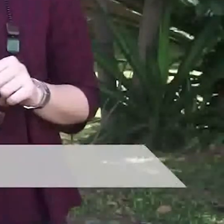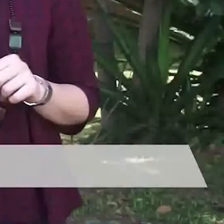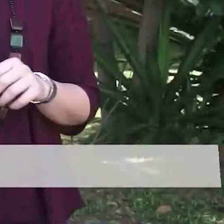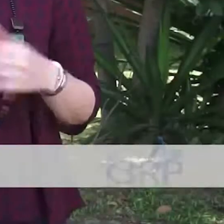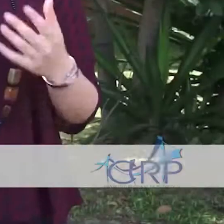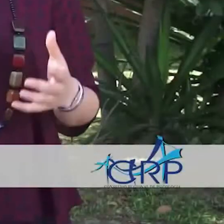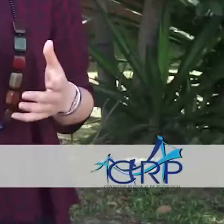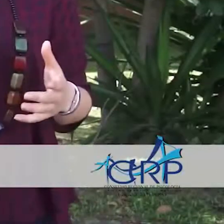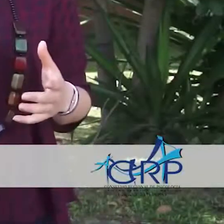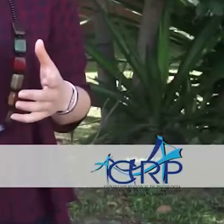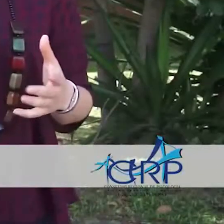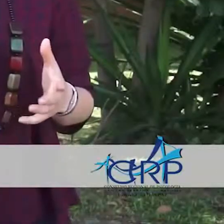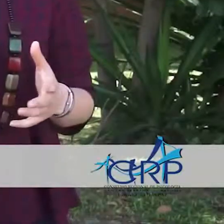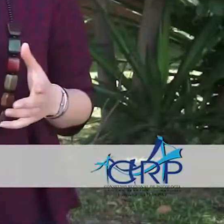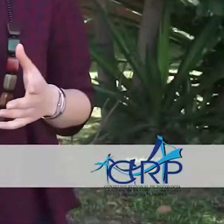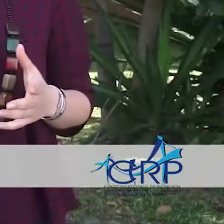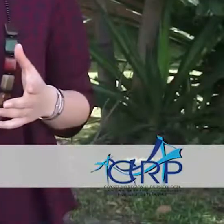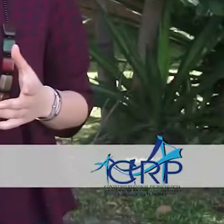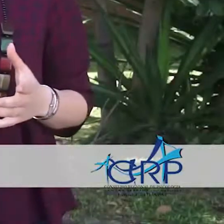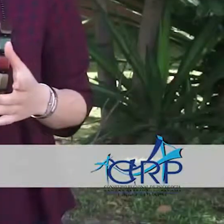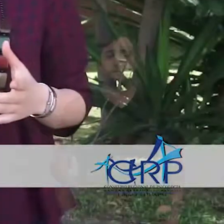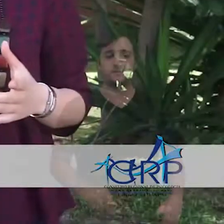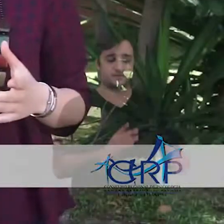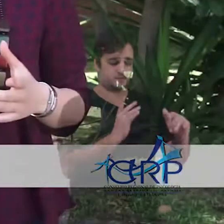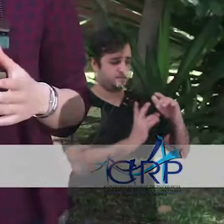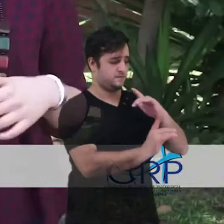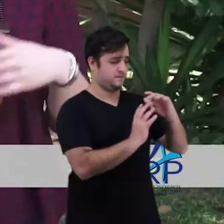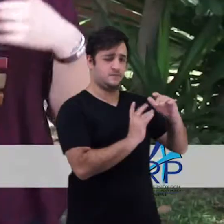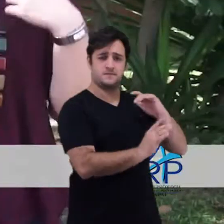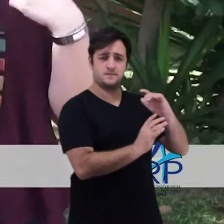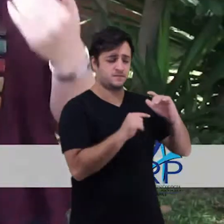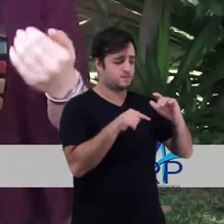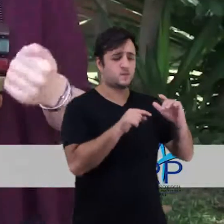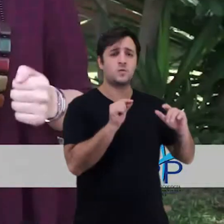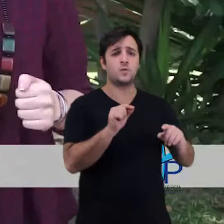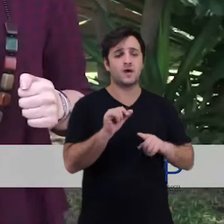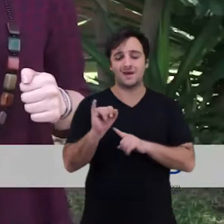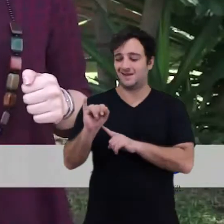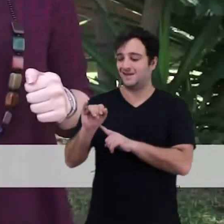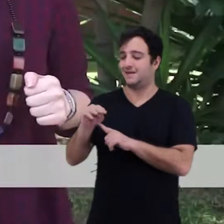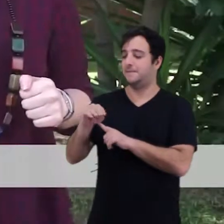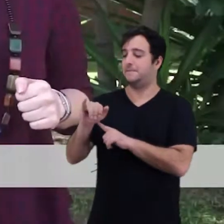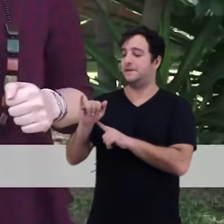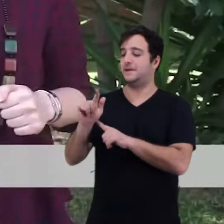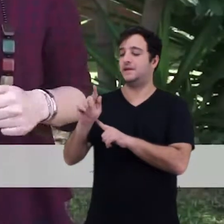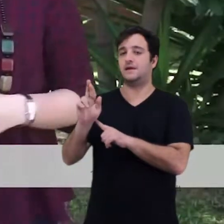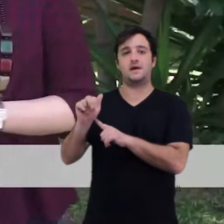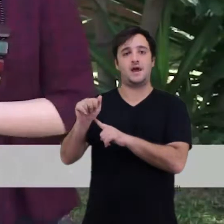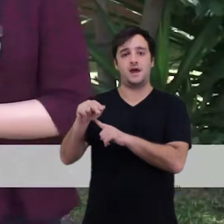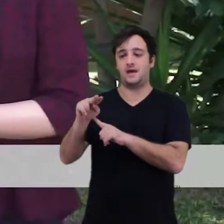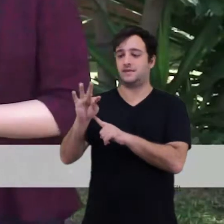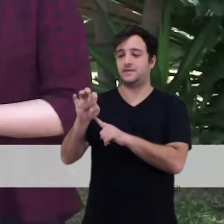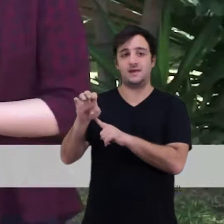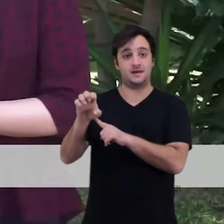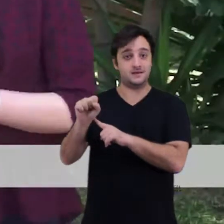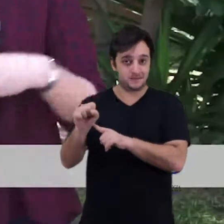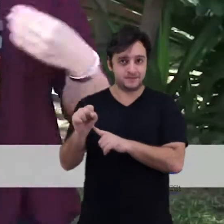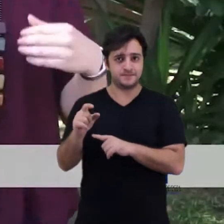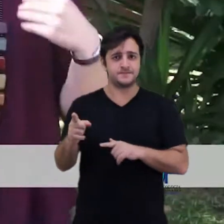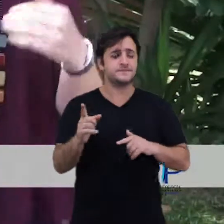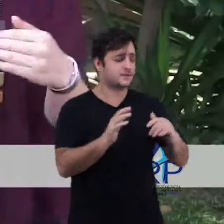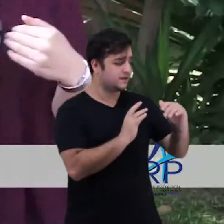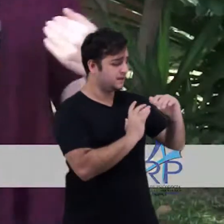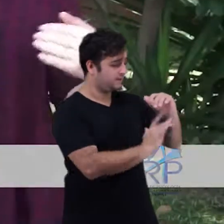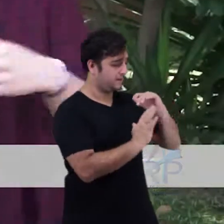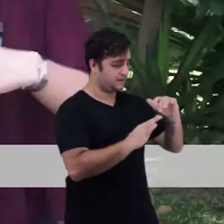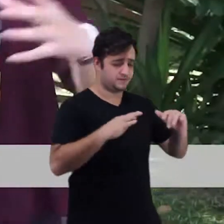O imigrante voluntário é aquela pessoa que tem a vontade de ir para um outro país, né?